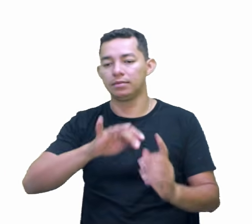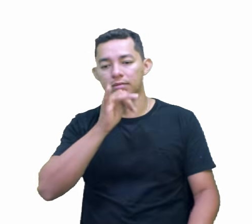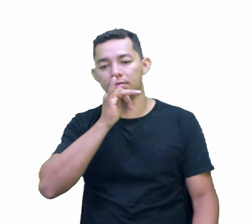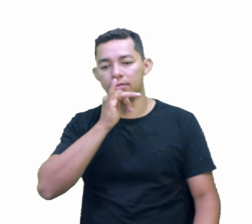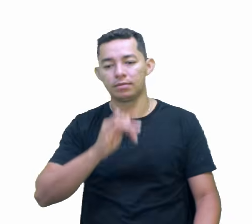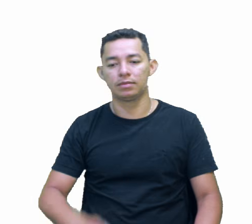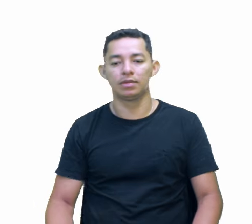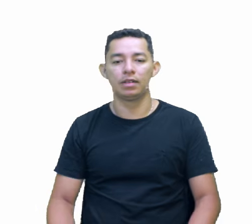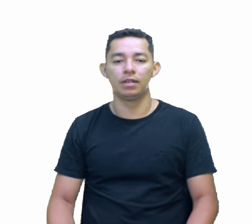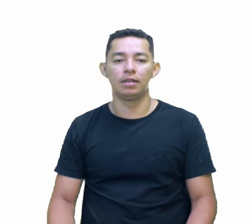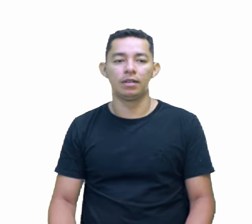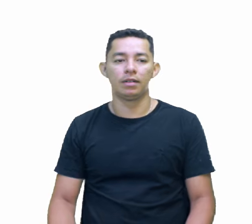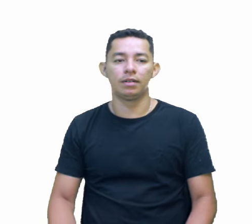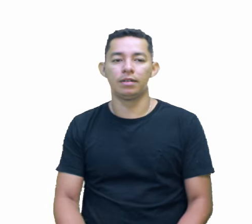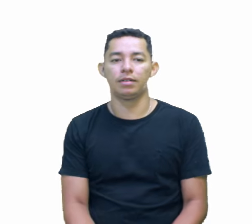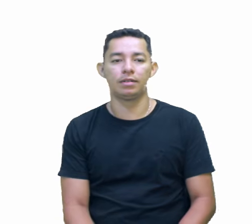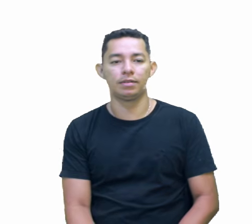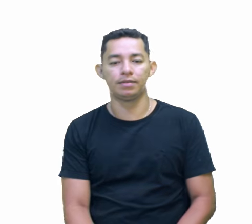Tá bom?